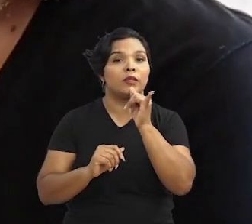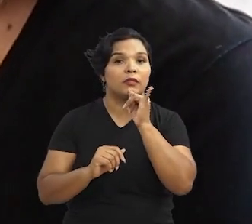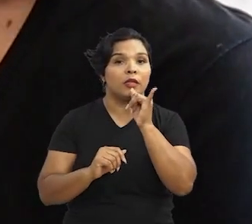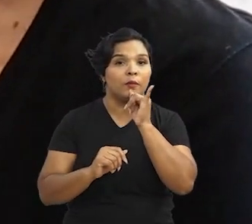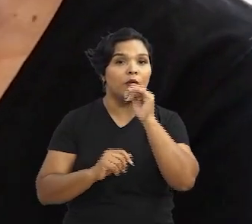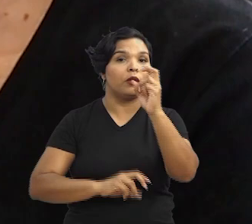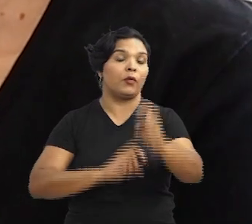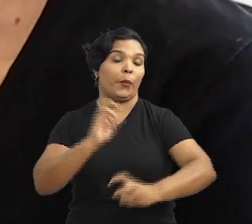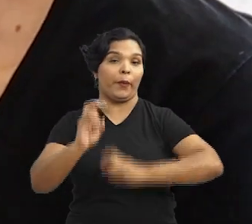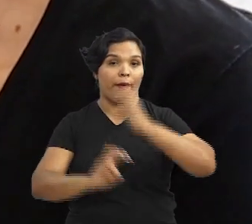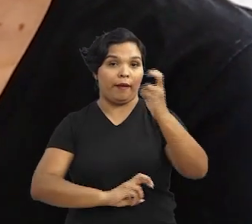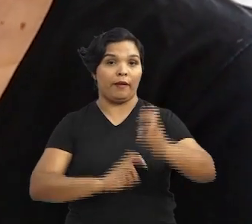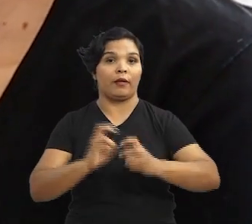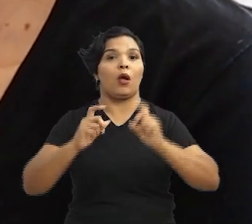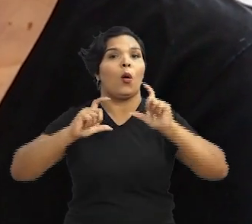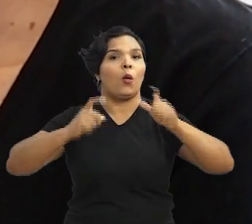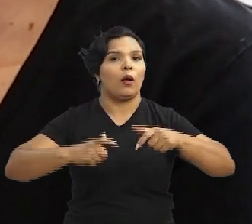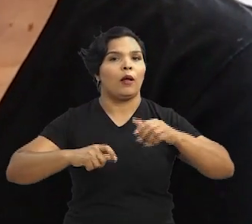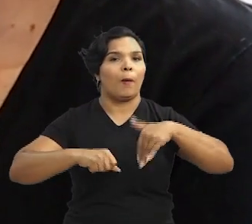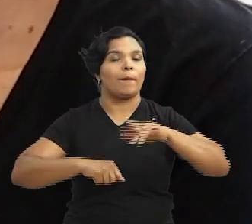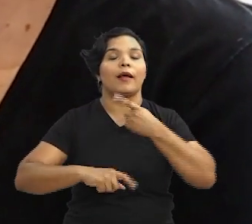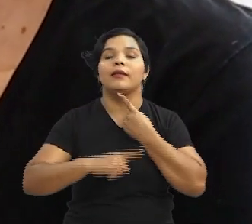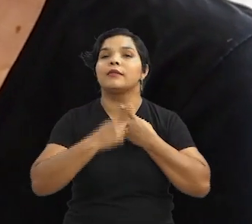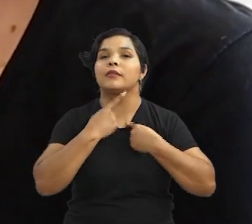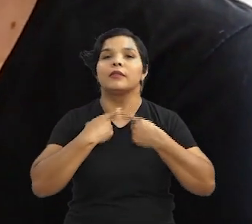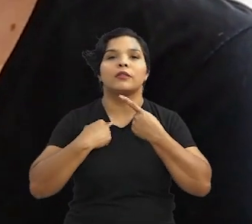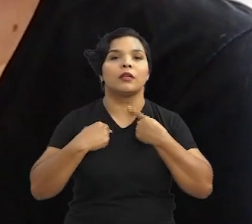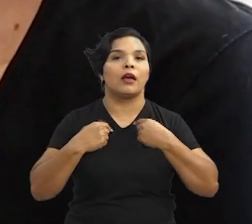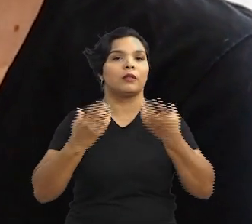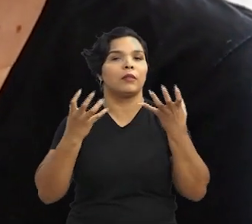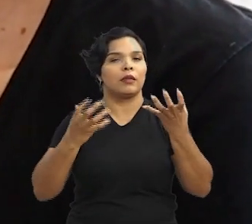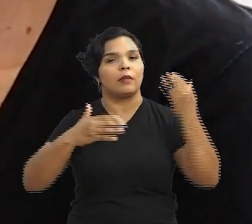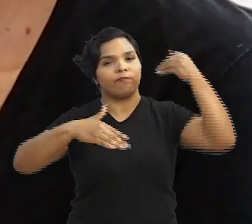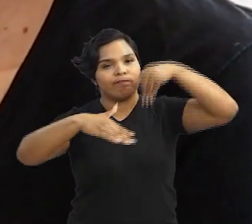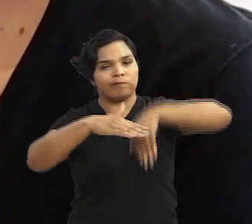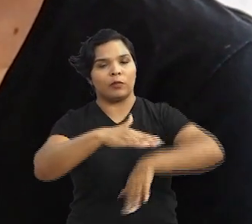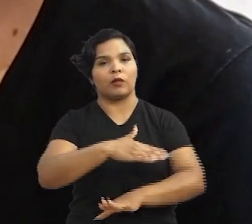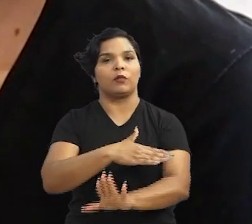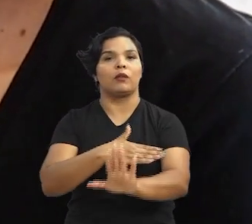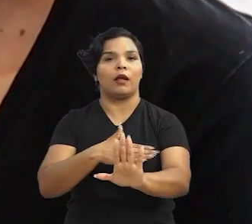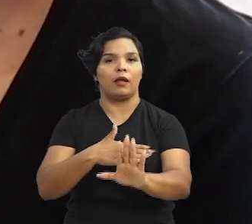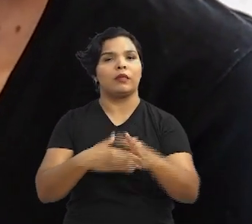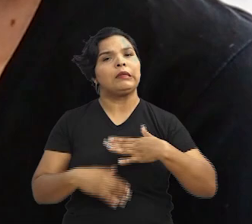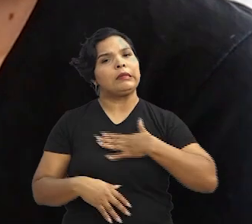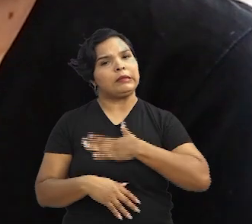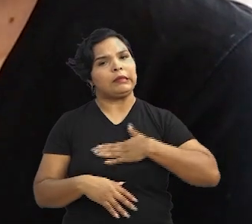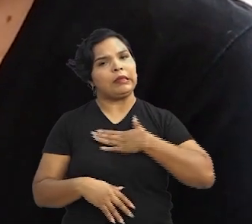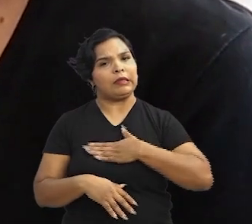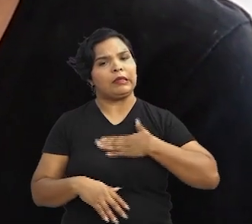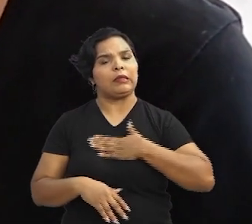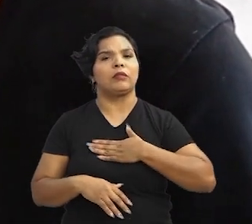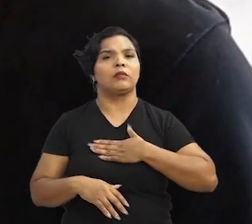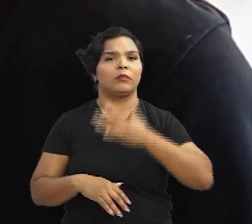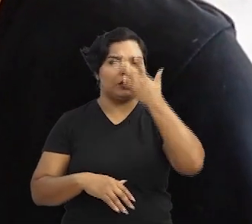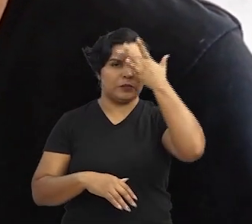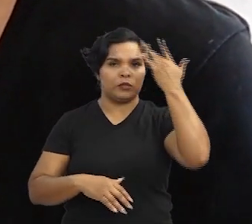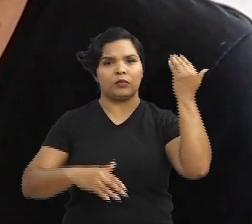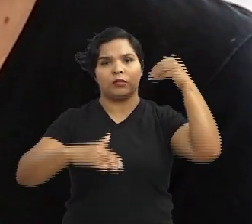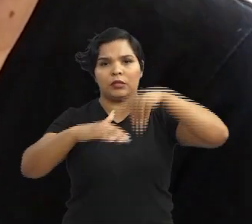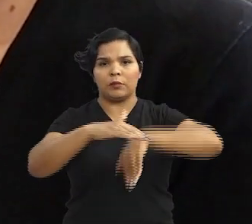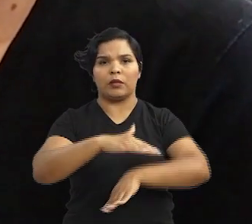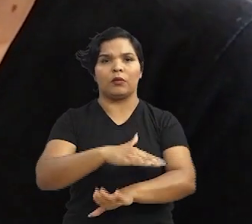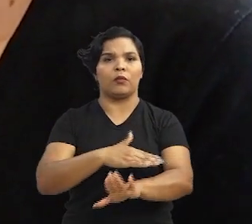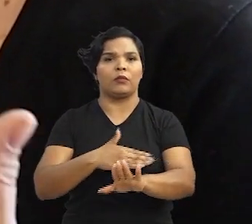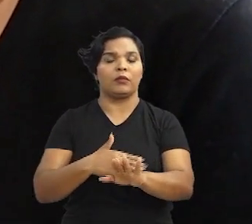Alguns deles, por exemplo, que o parque é o local mais desejado para se mergulhar, é um lugar muito querido pelos